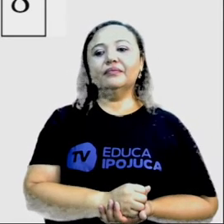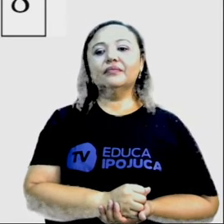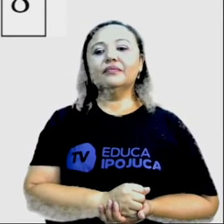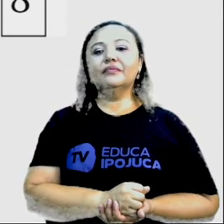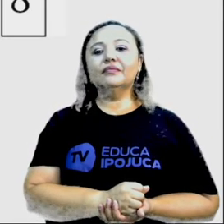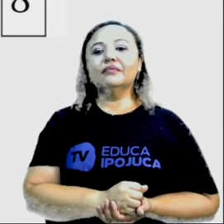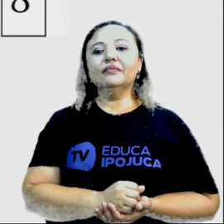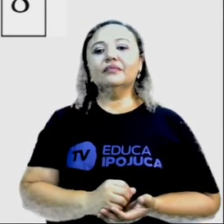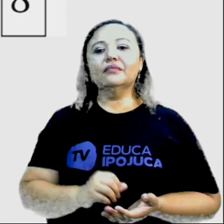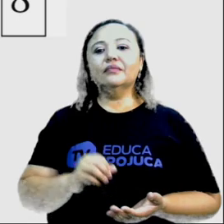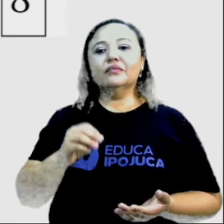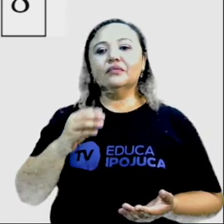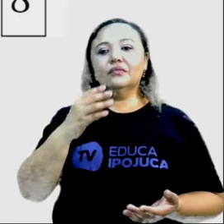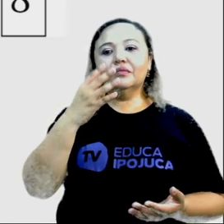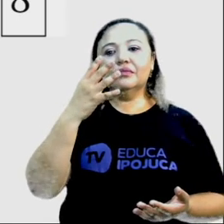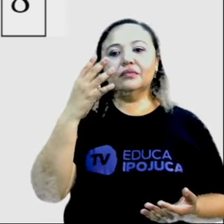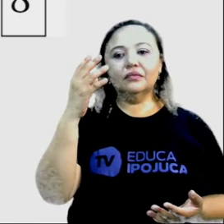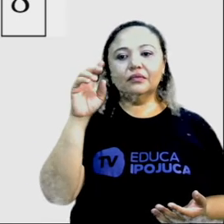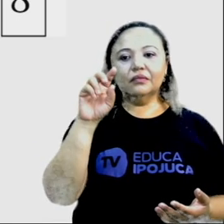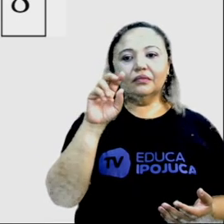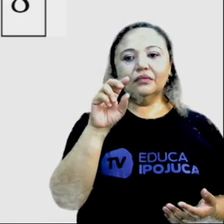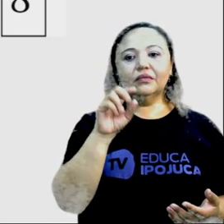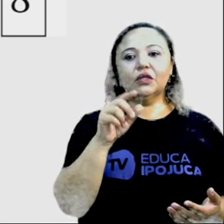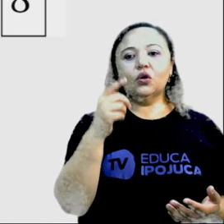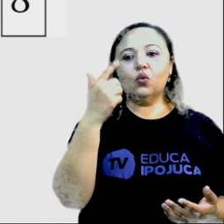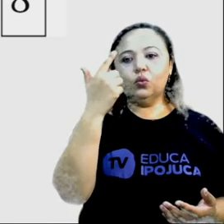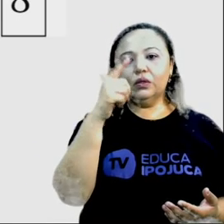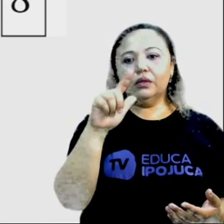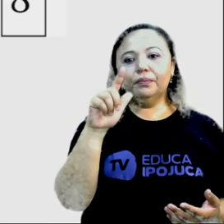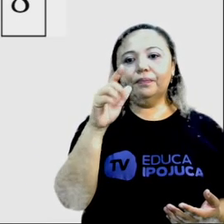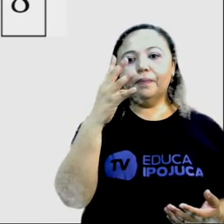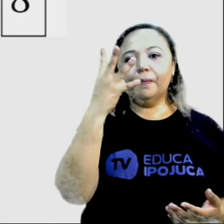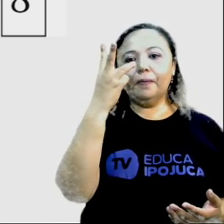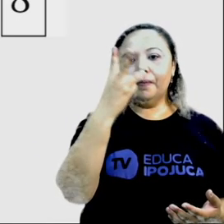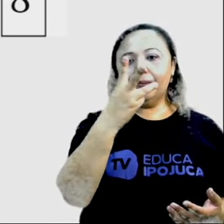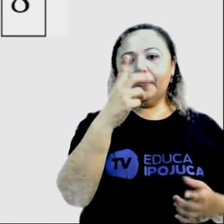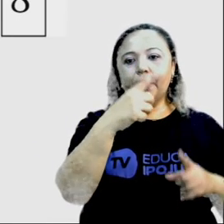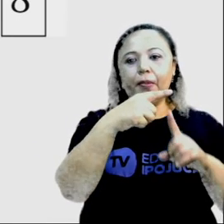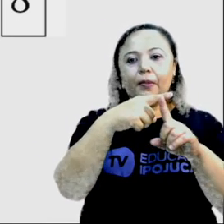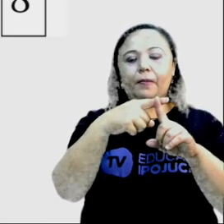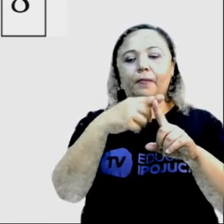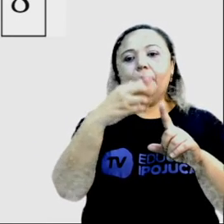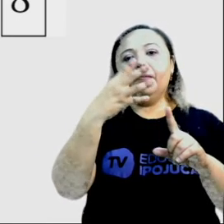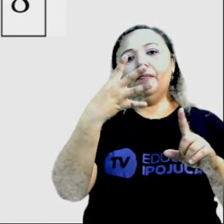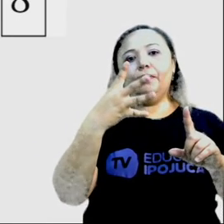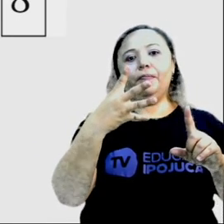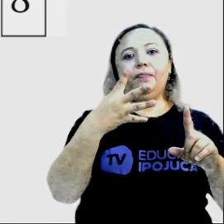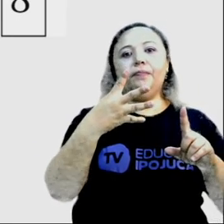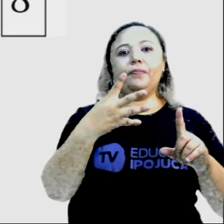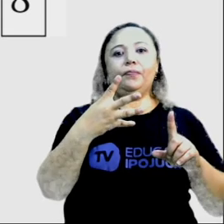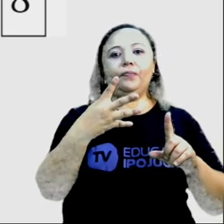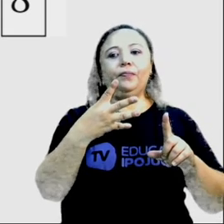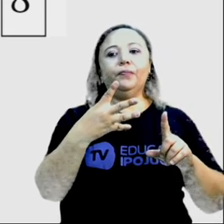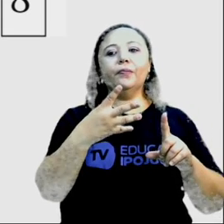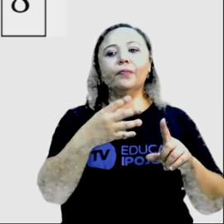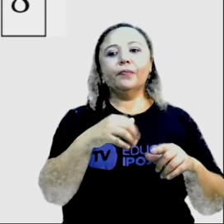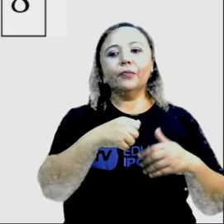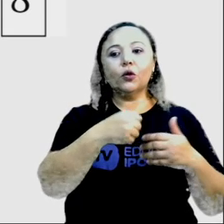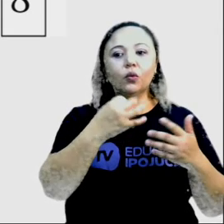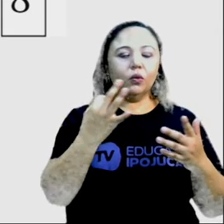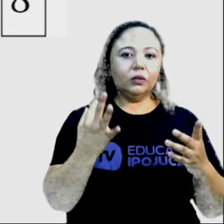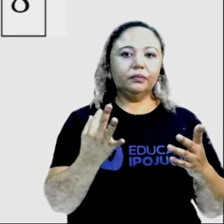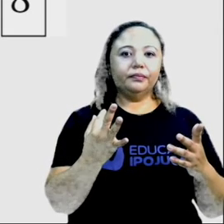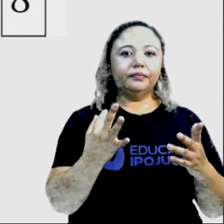96. Quarta adição. Temos aí 3 mais 4. Quanto